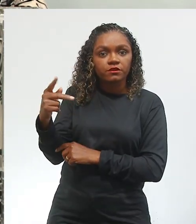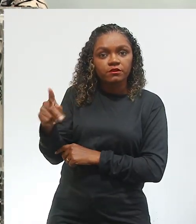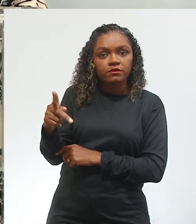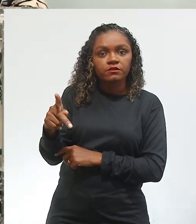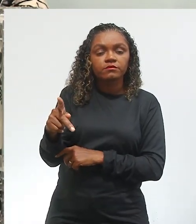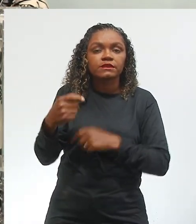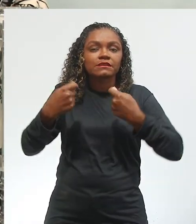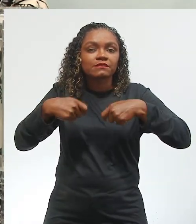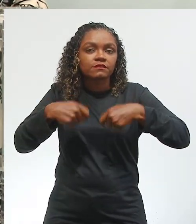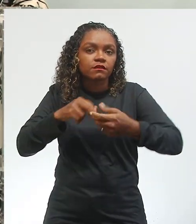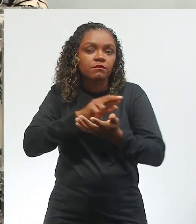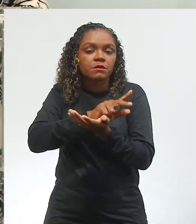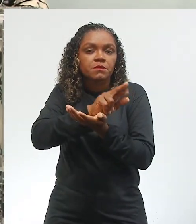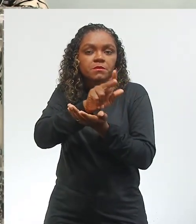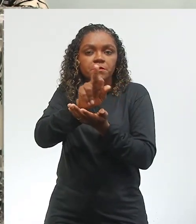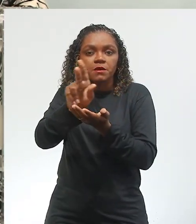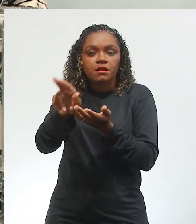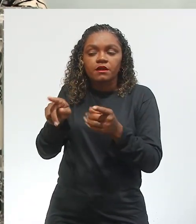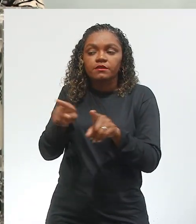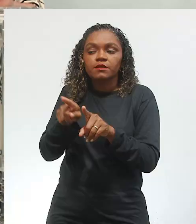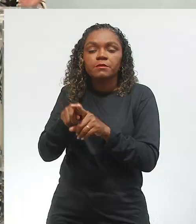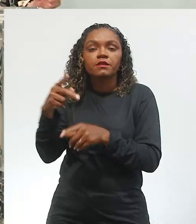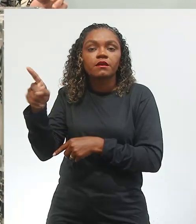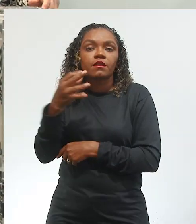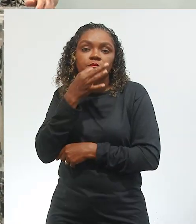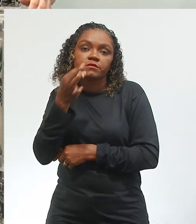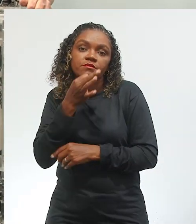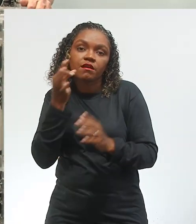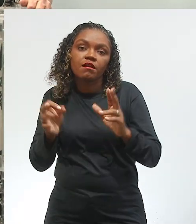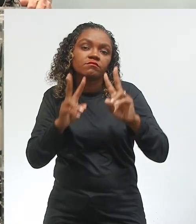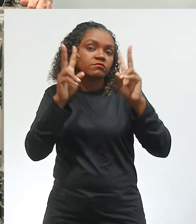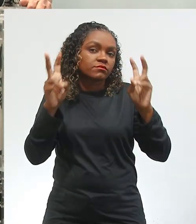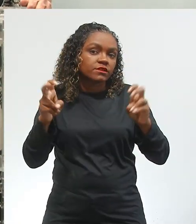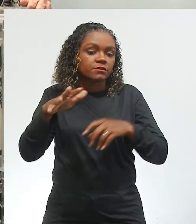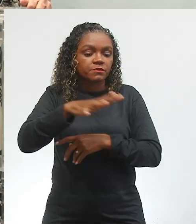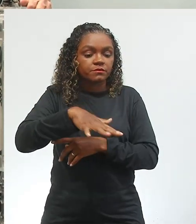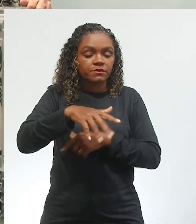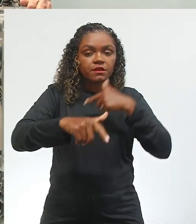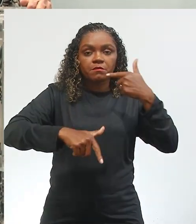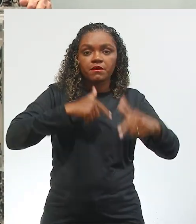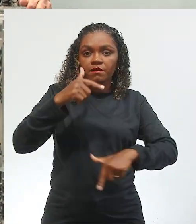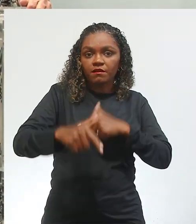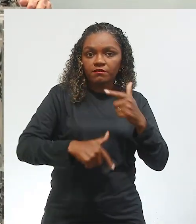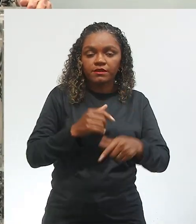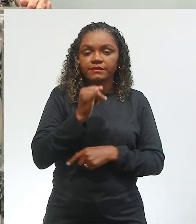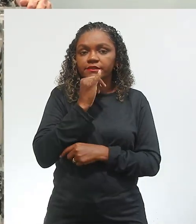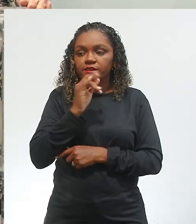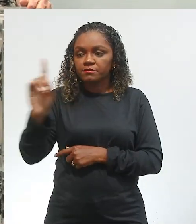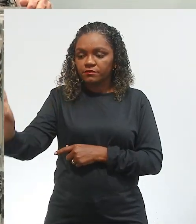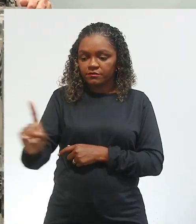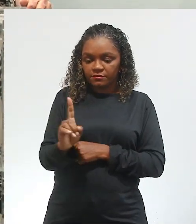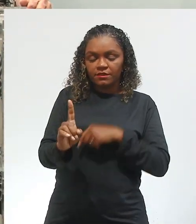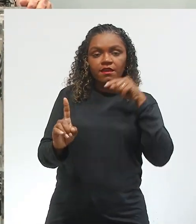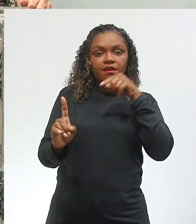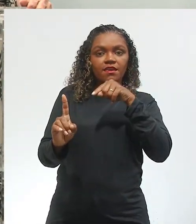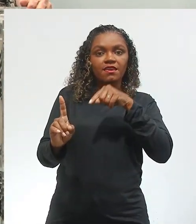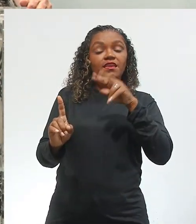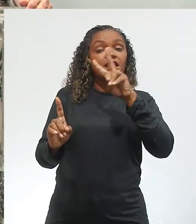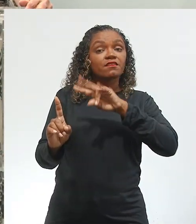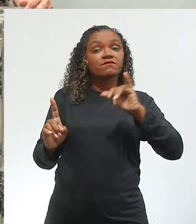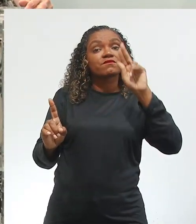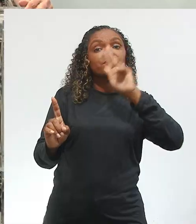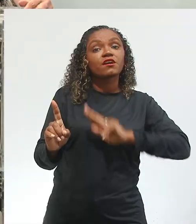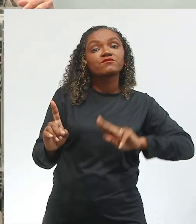necessidades dele, o que ele acha desses serviços, quer dizer, todas as informações sobre o usuário,